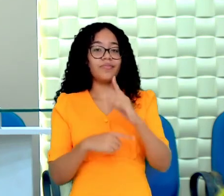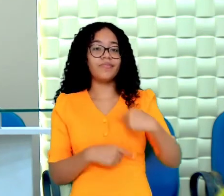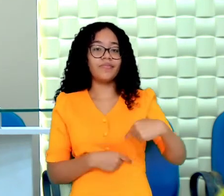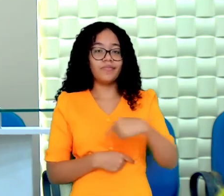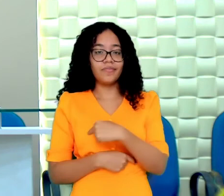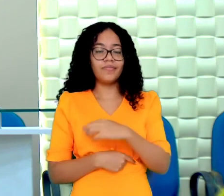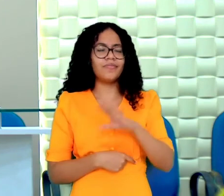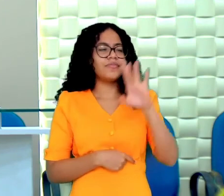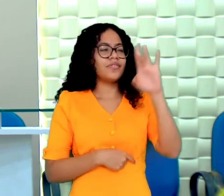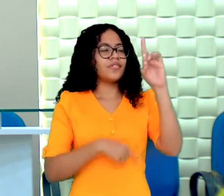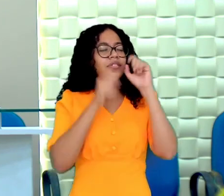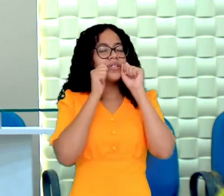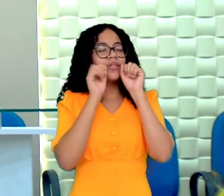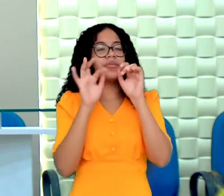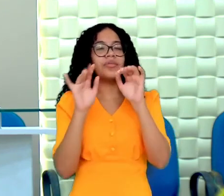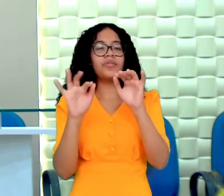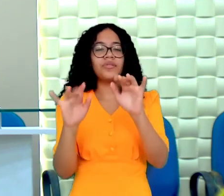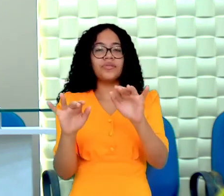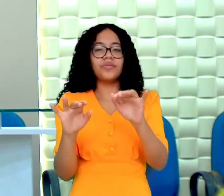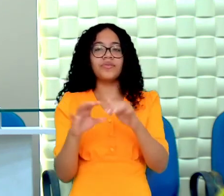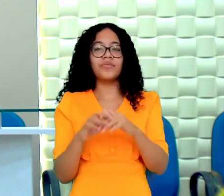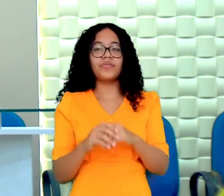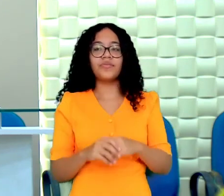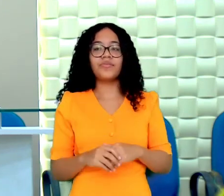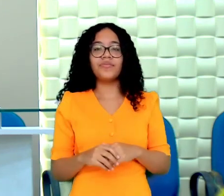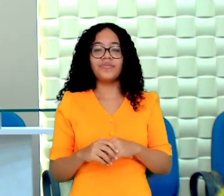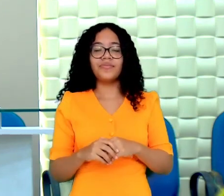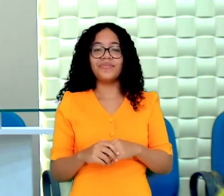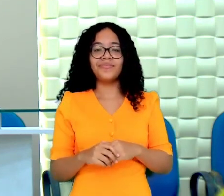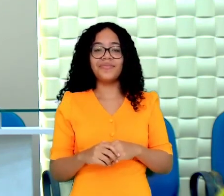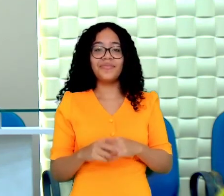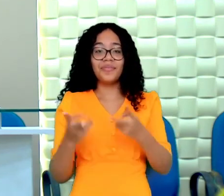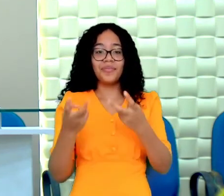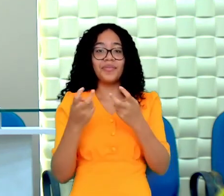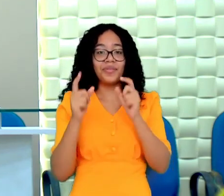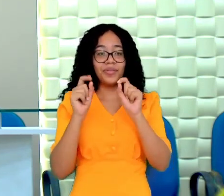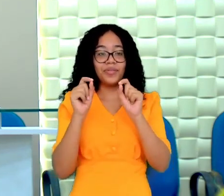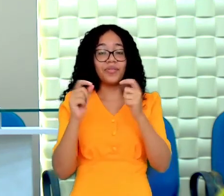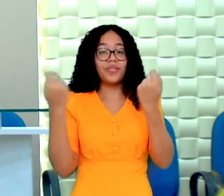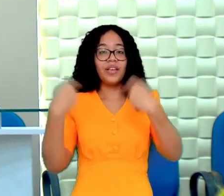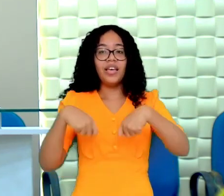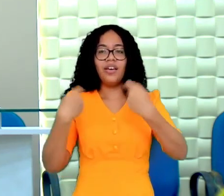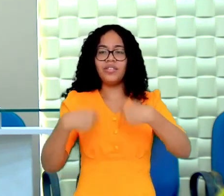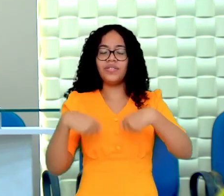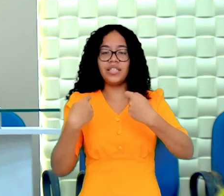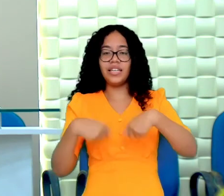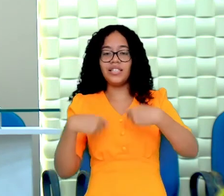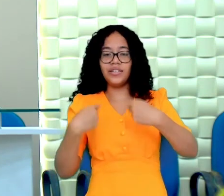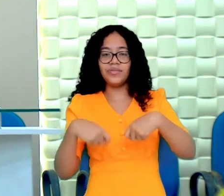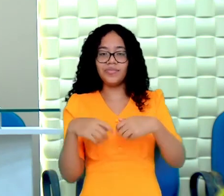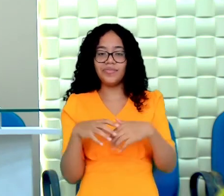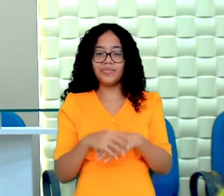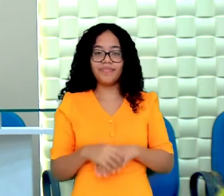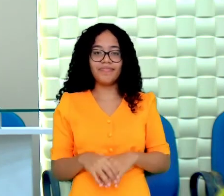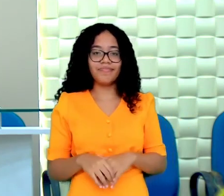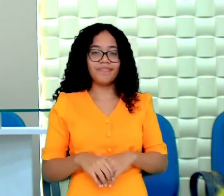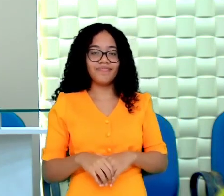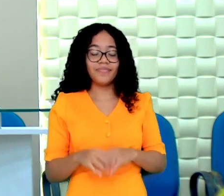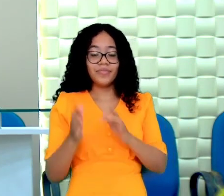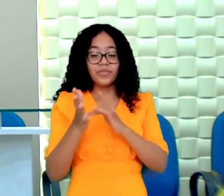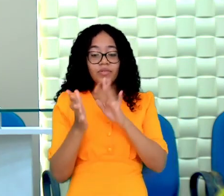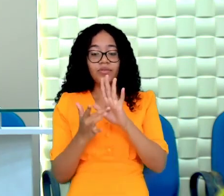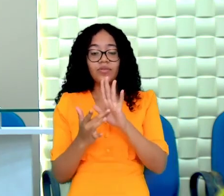nos abençoe. Olhe, foi necessário que ele morresse no